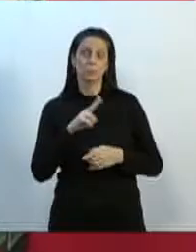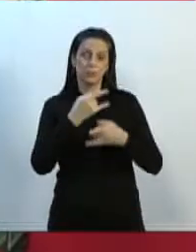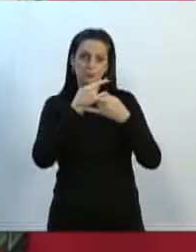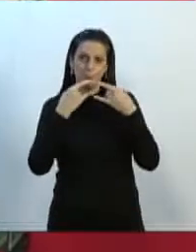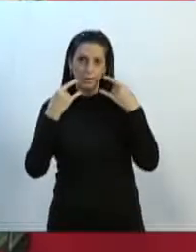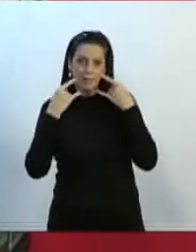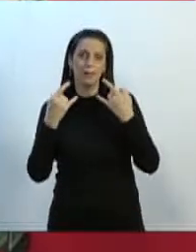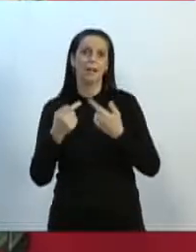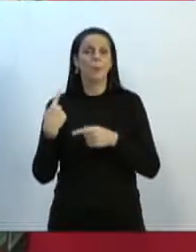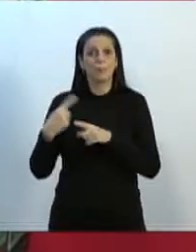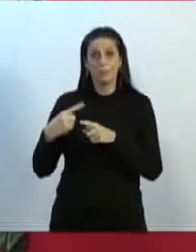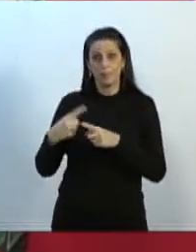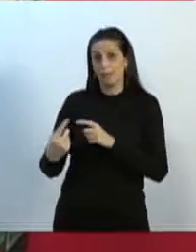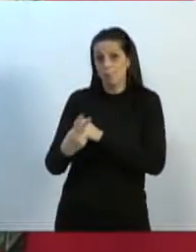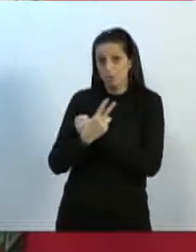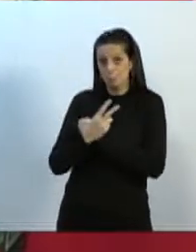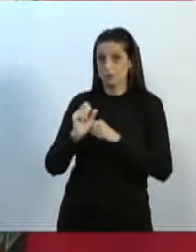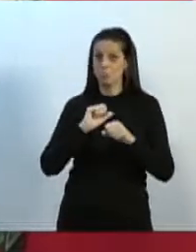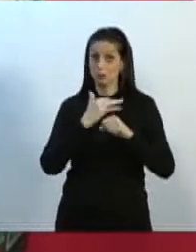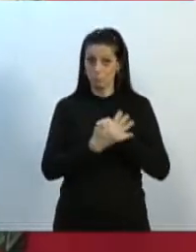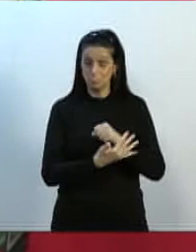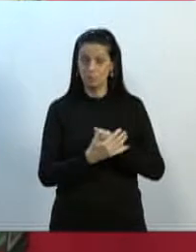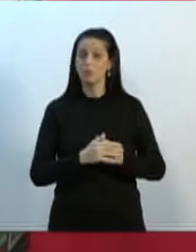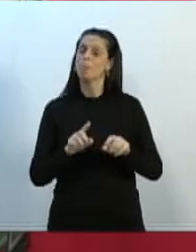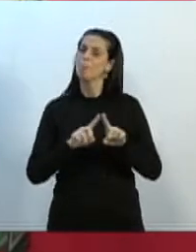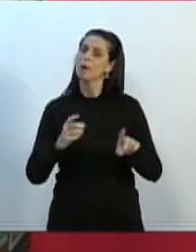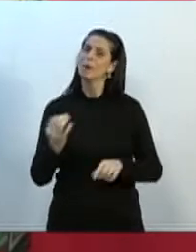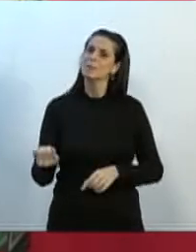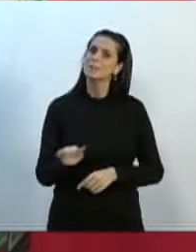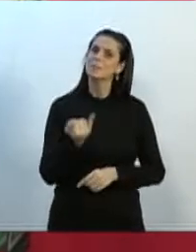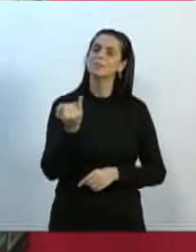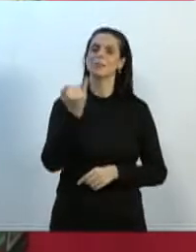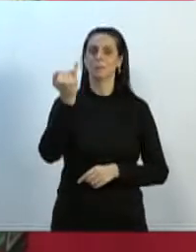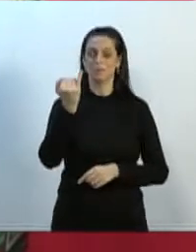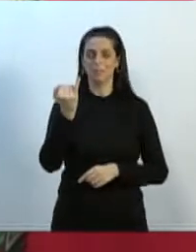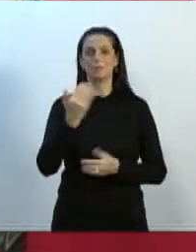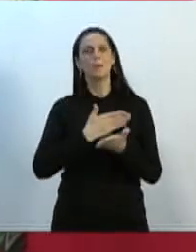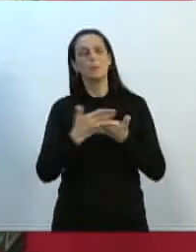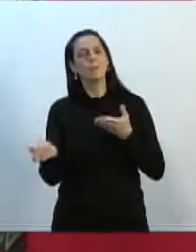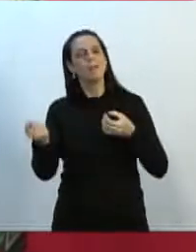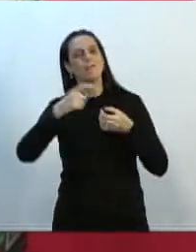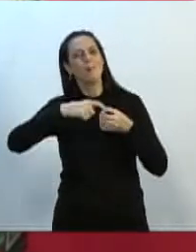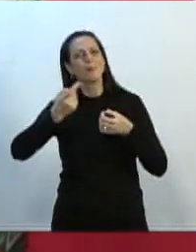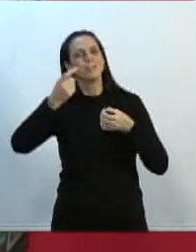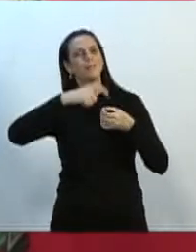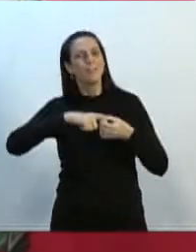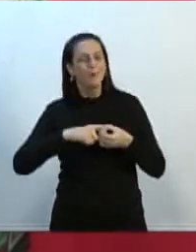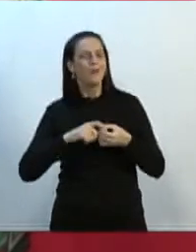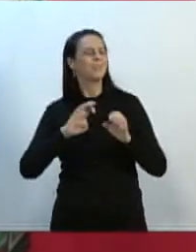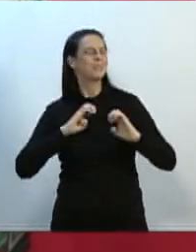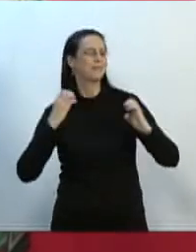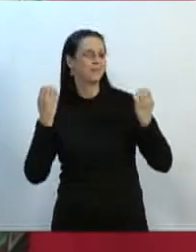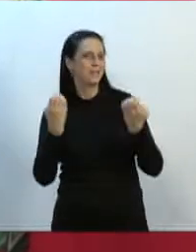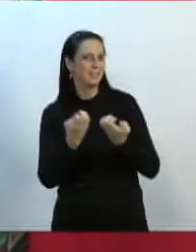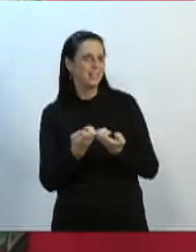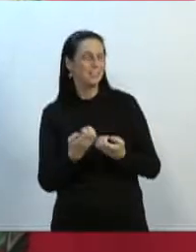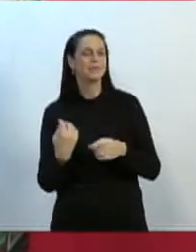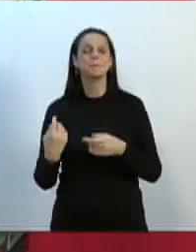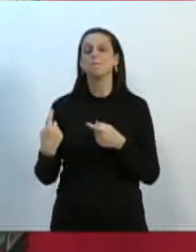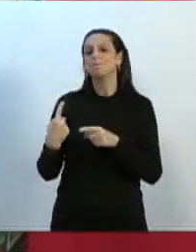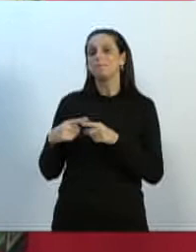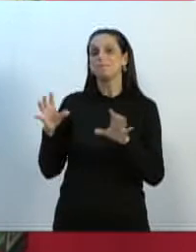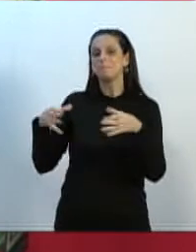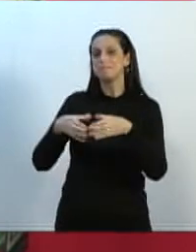Covid-19. Mas é importante, né, esses atos começarem a retornar para que a terceira idade aqui do